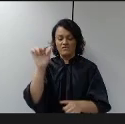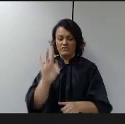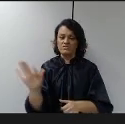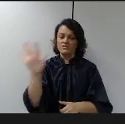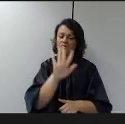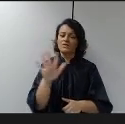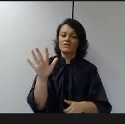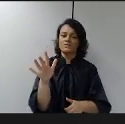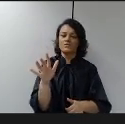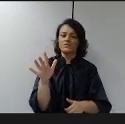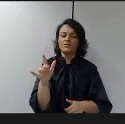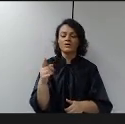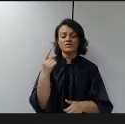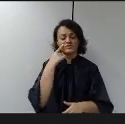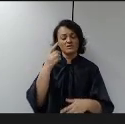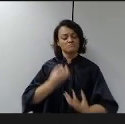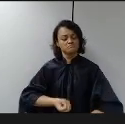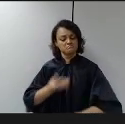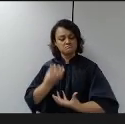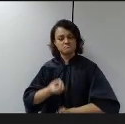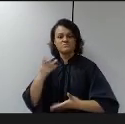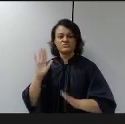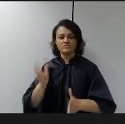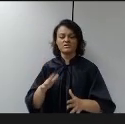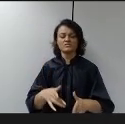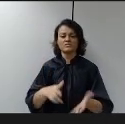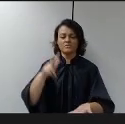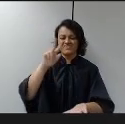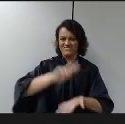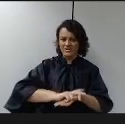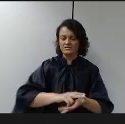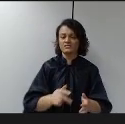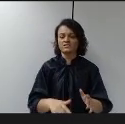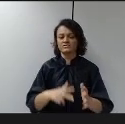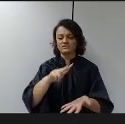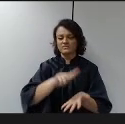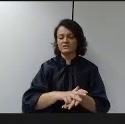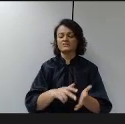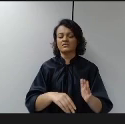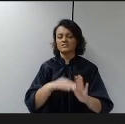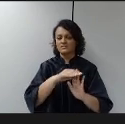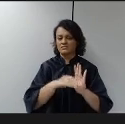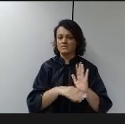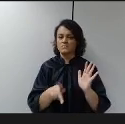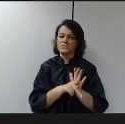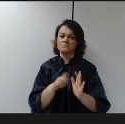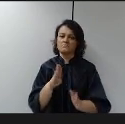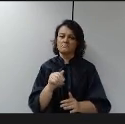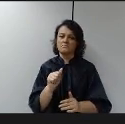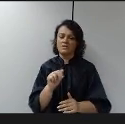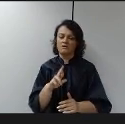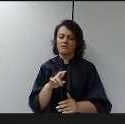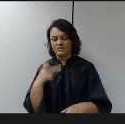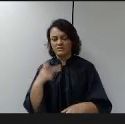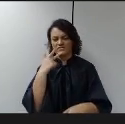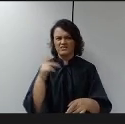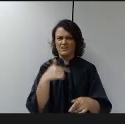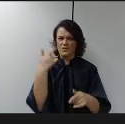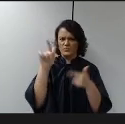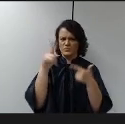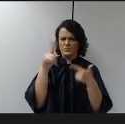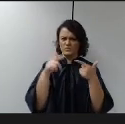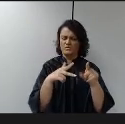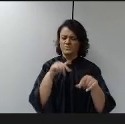manifestaram sobre a validade da cláusula de barreira, não havendo, pois, que se falar em envolvimento de fatos